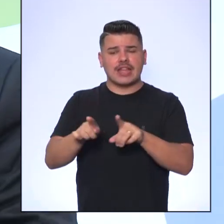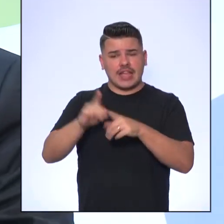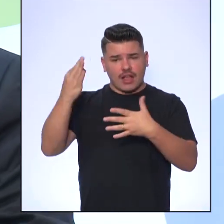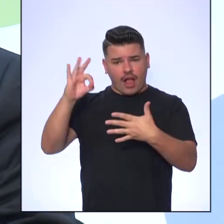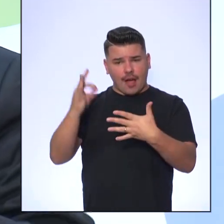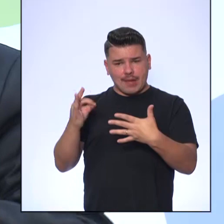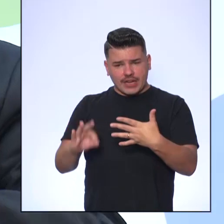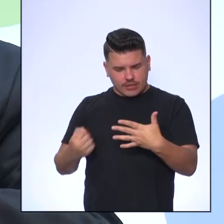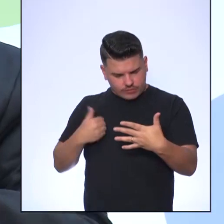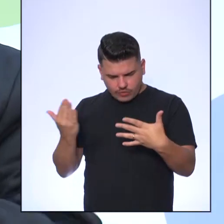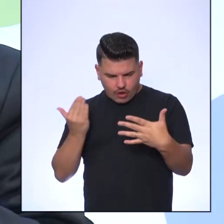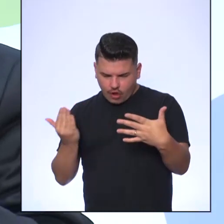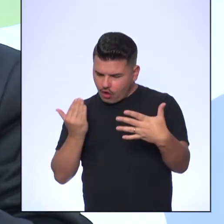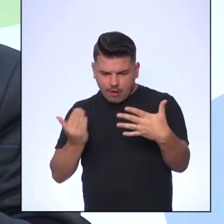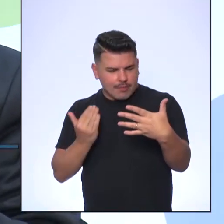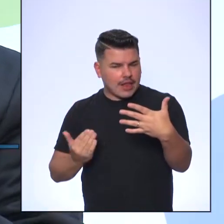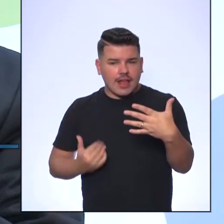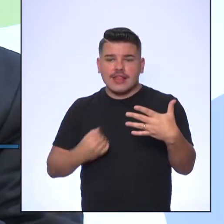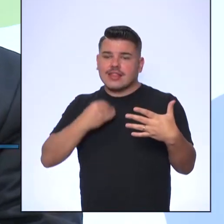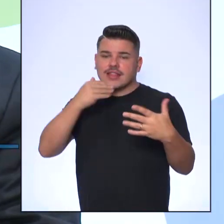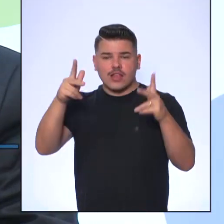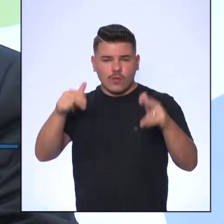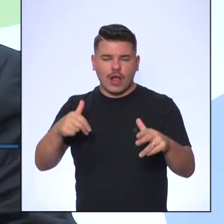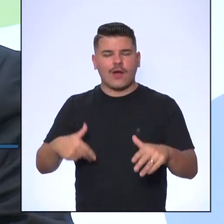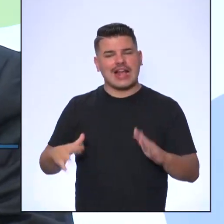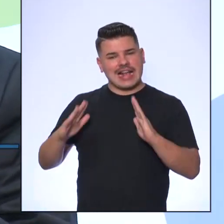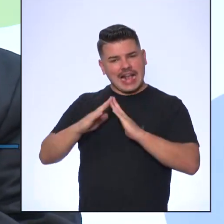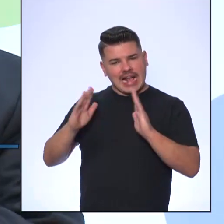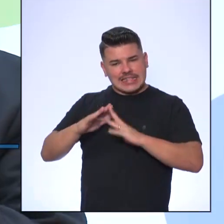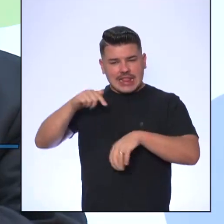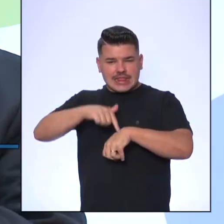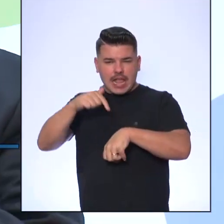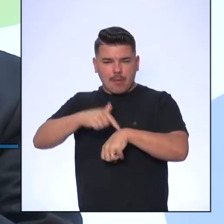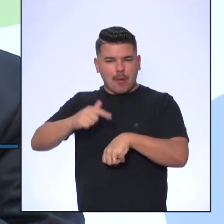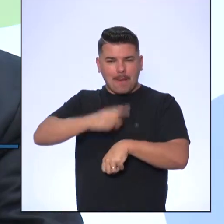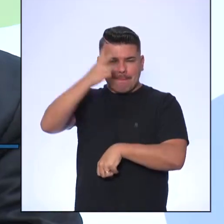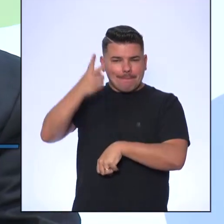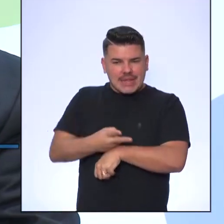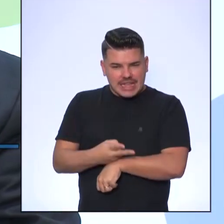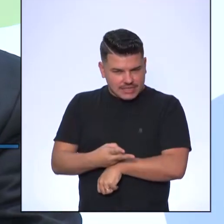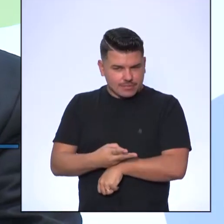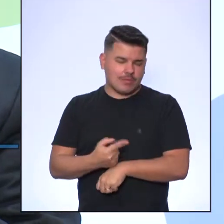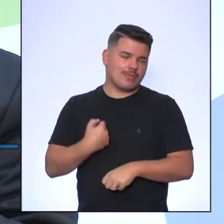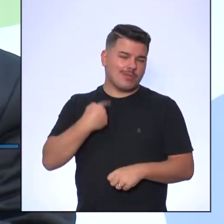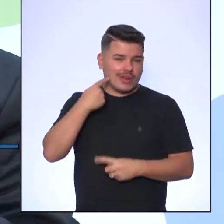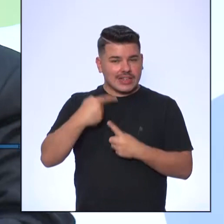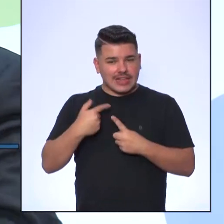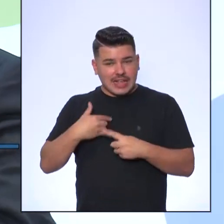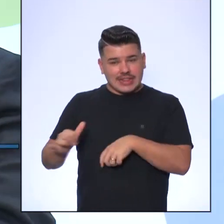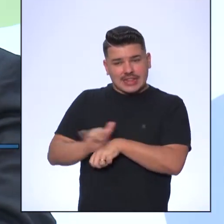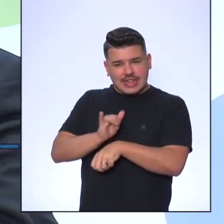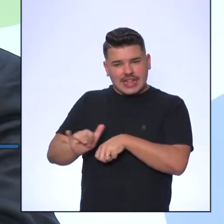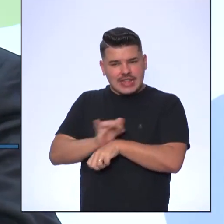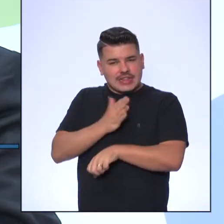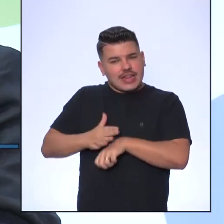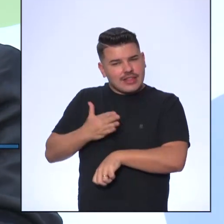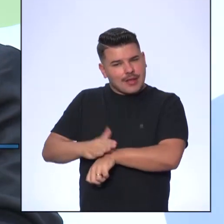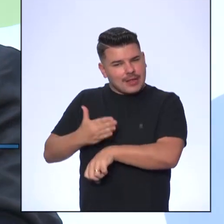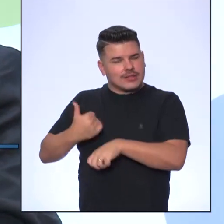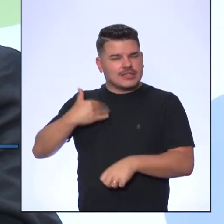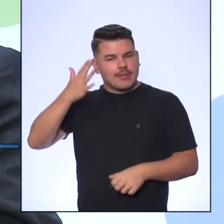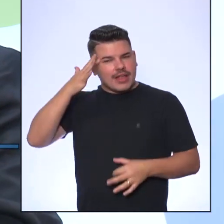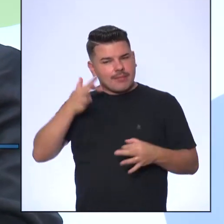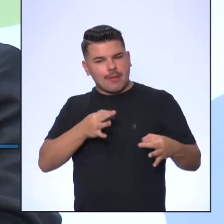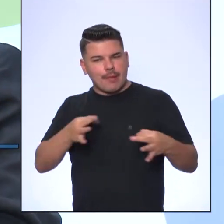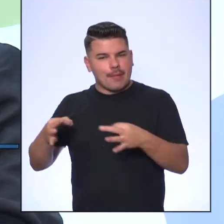tenta fazer criando o mesmo ambiente, colocando o mesmo limite de tempo, né, porque há um treinamento aí importante, né, na